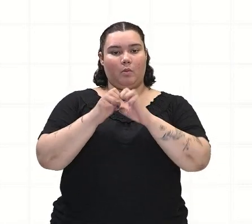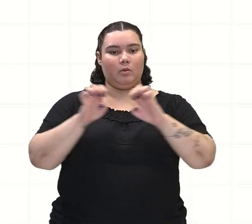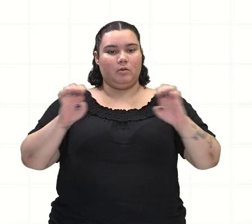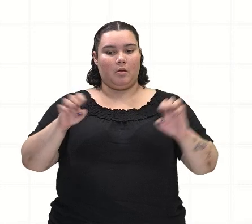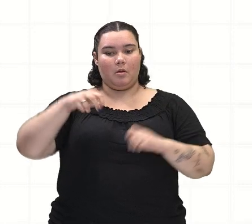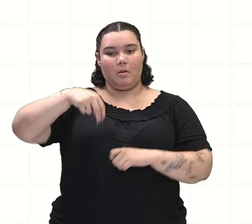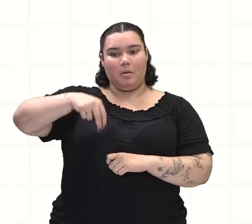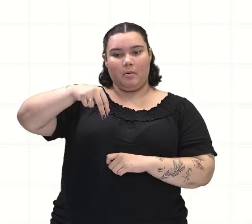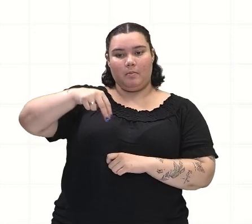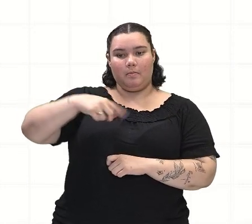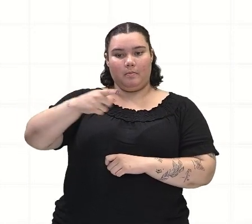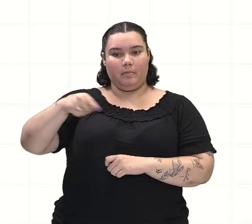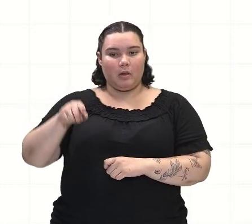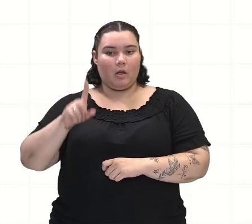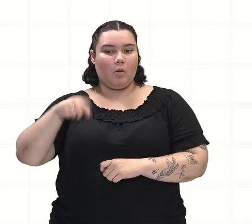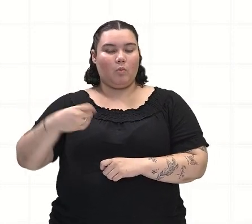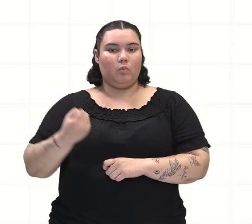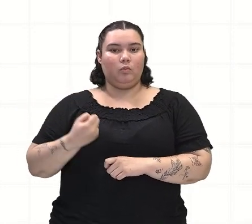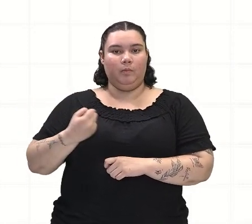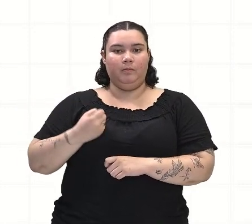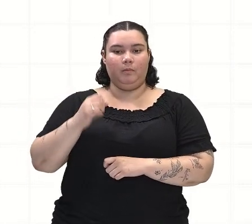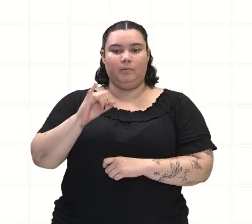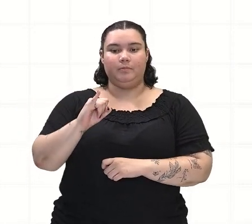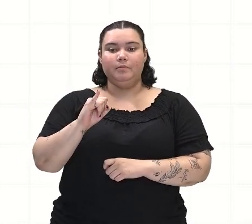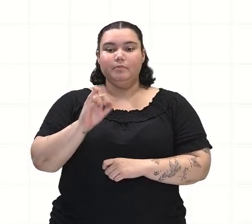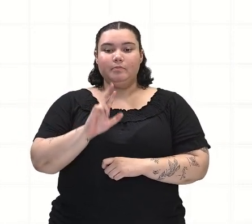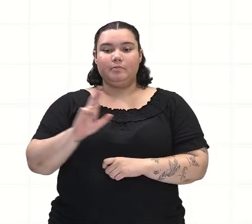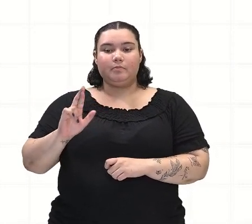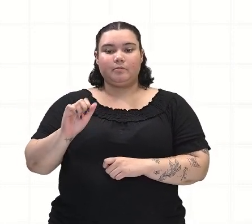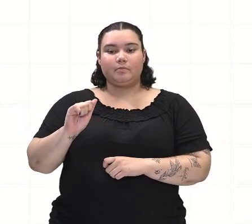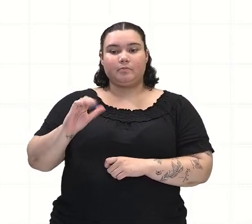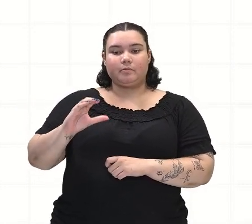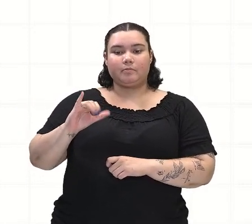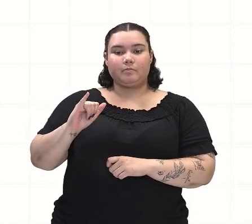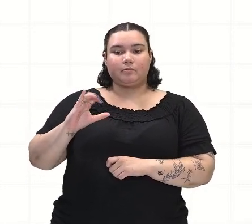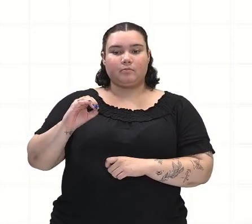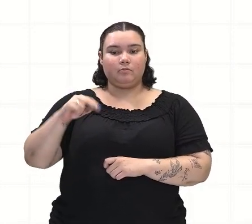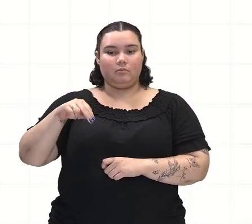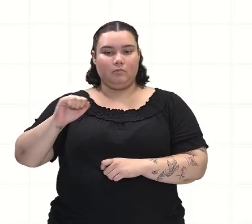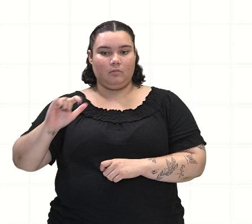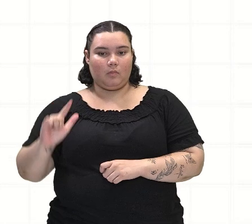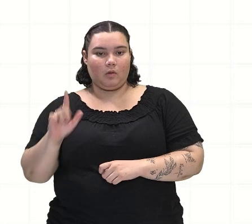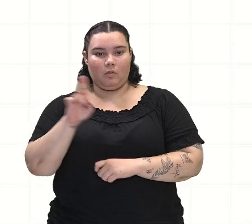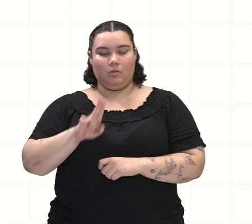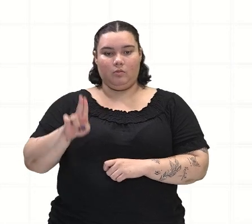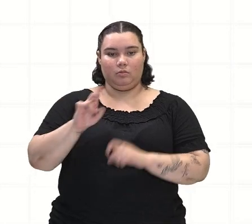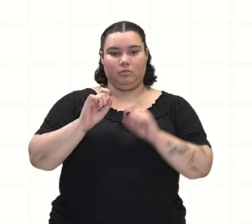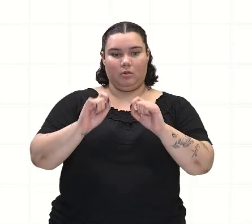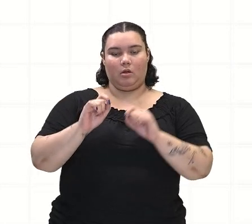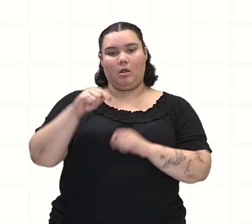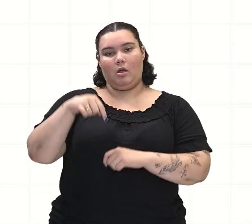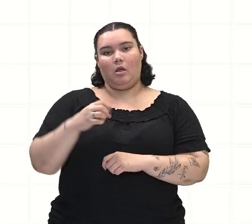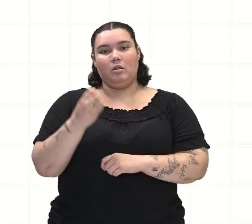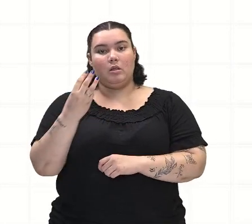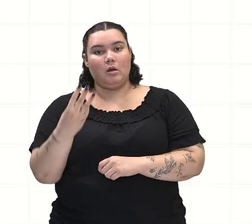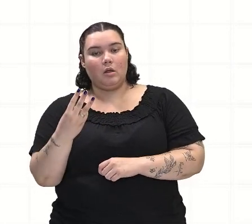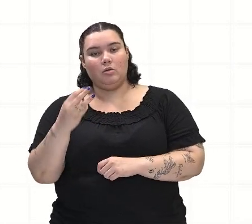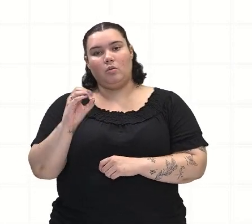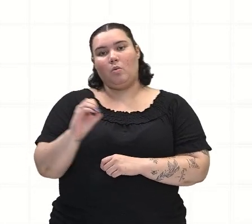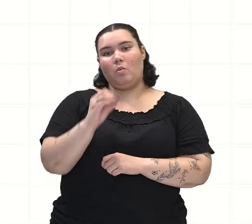esse número irracional π, que a gente utiliza uma medida de 3,